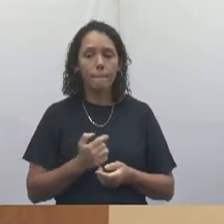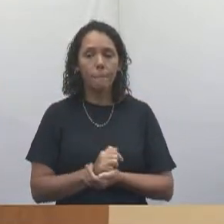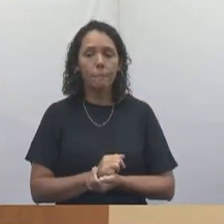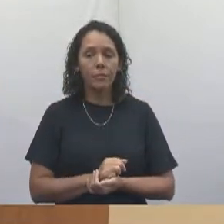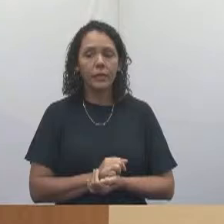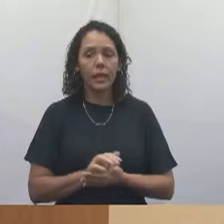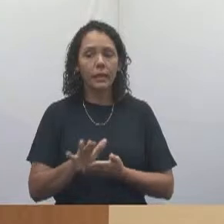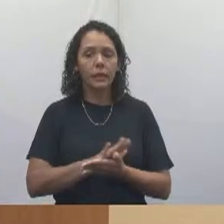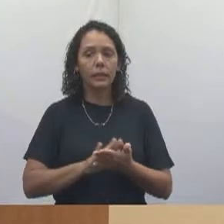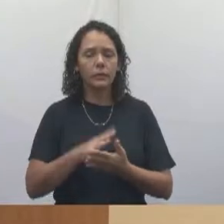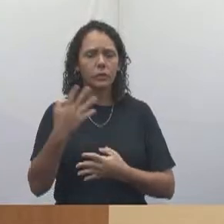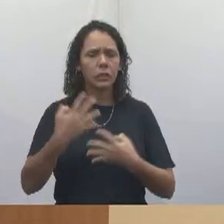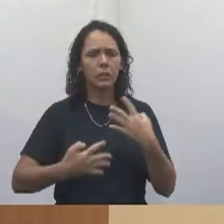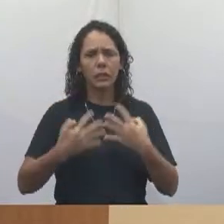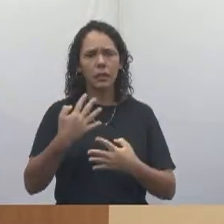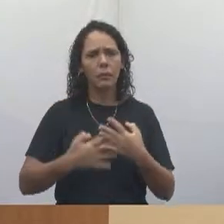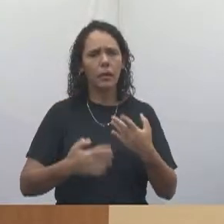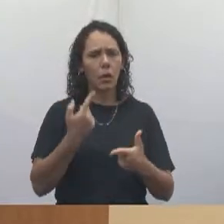pagos